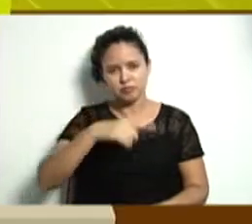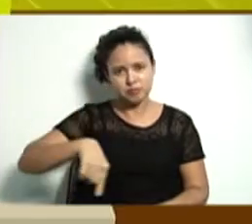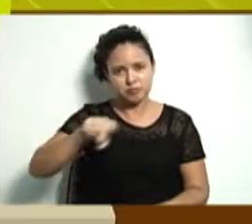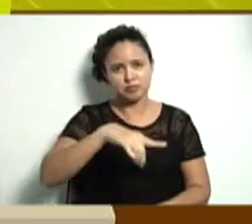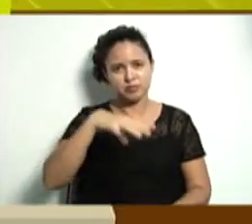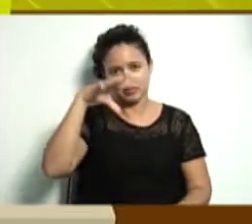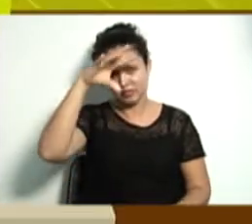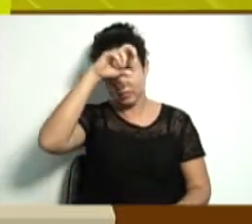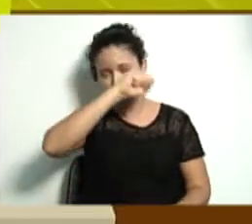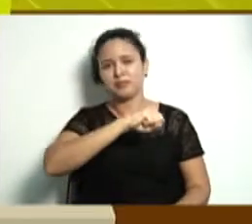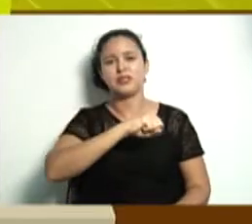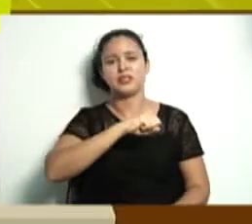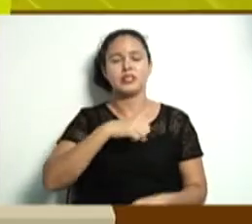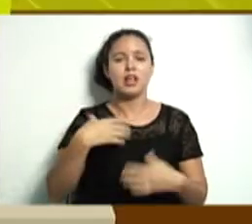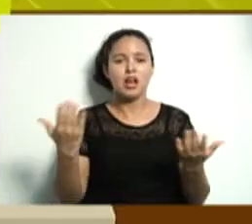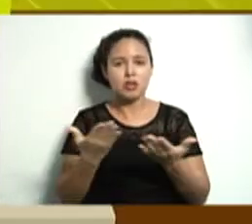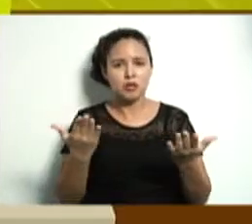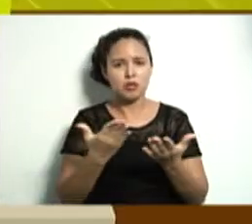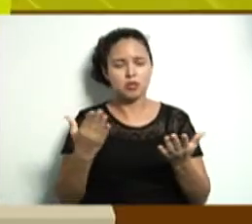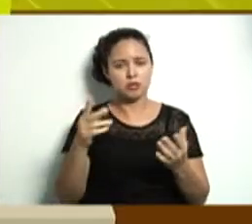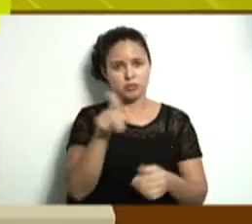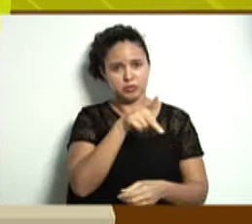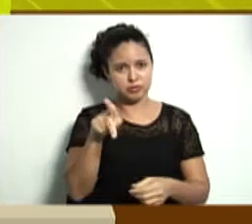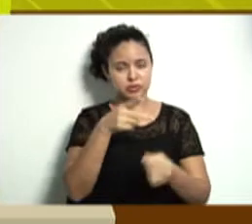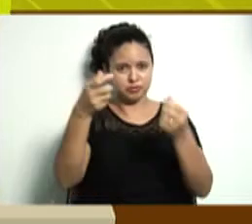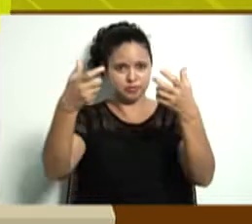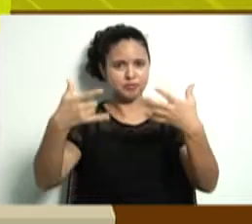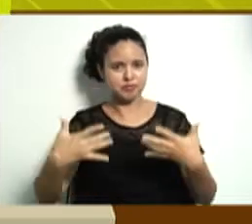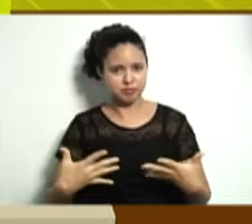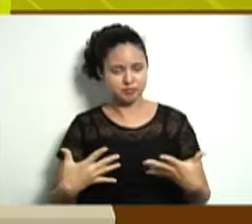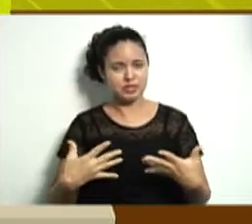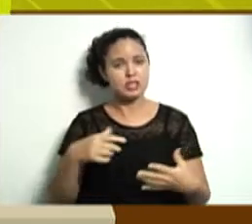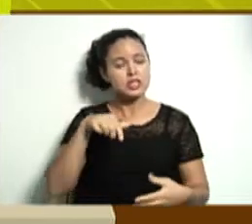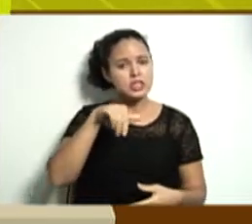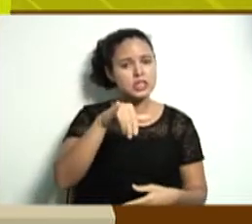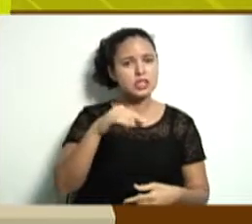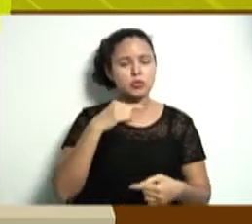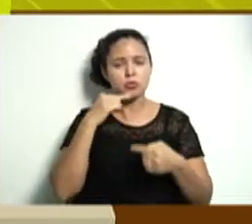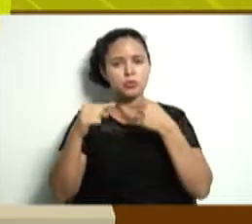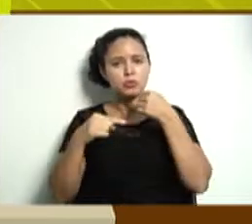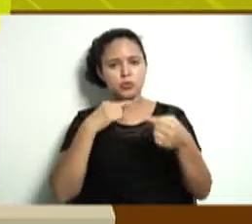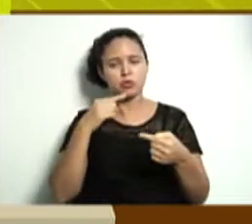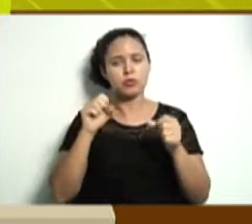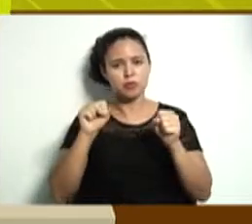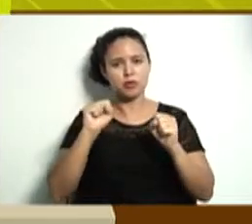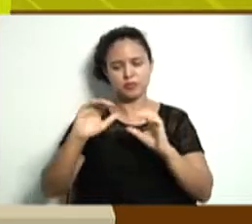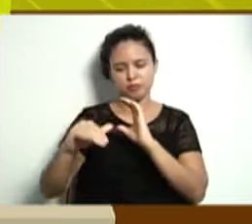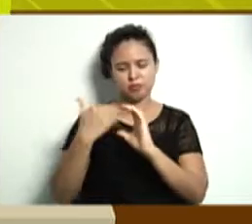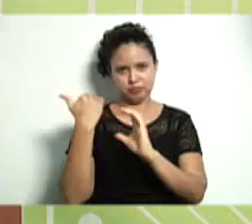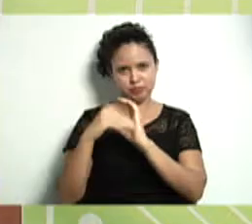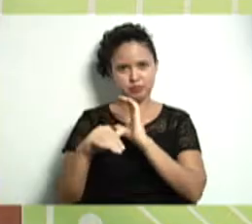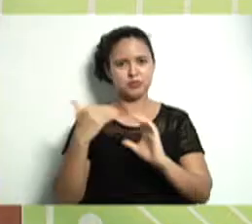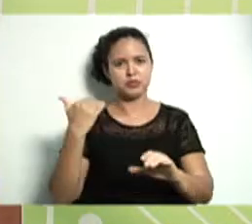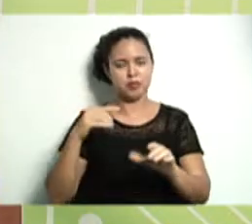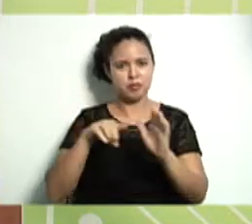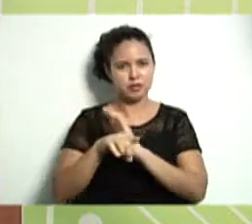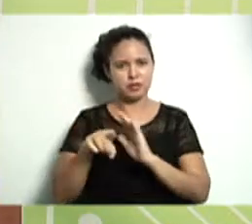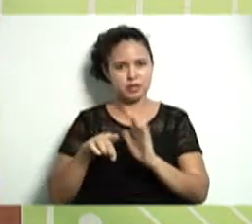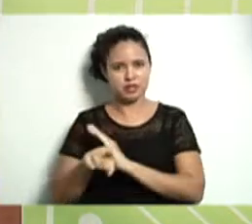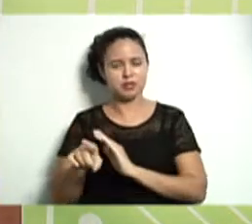Mas agora, galera, vocês vão ficar com os professores. Se surgir alguma dúvida, chama no chat.